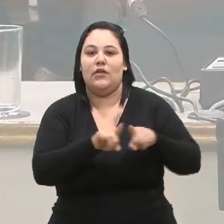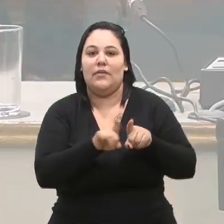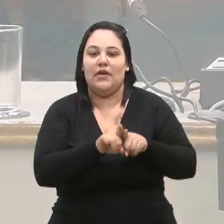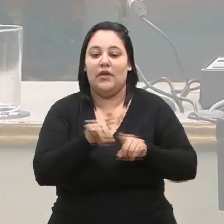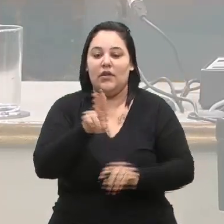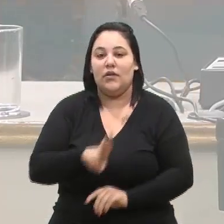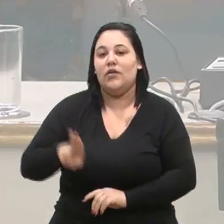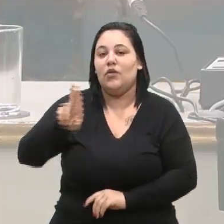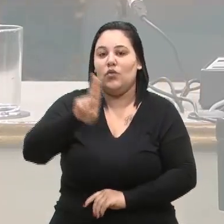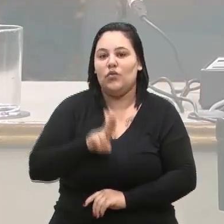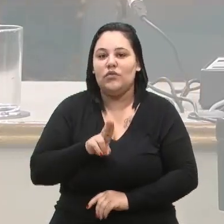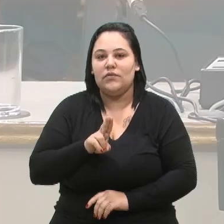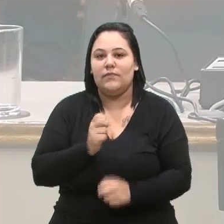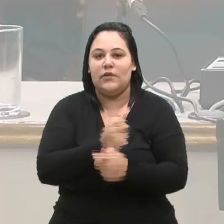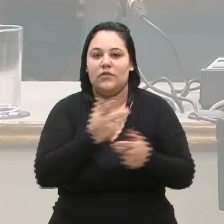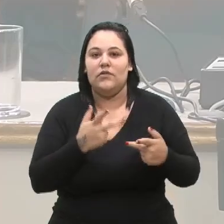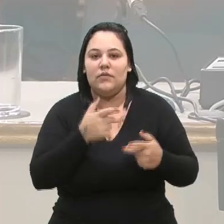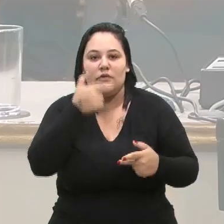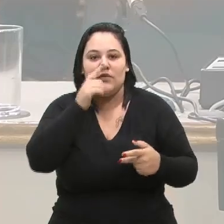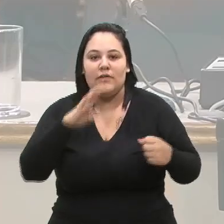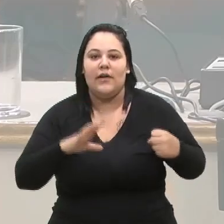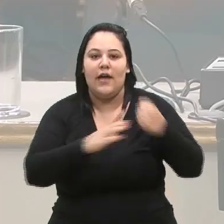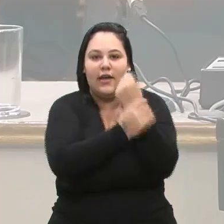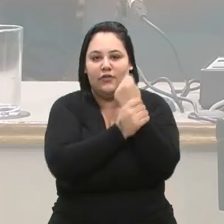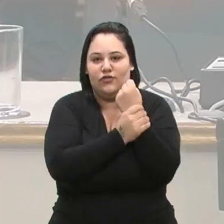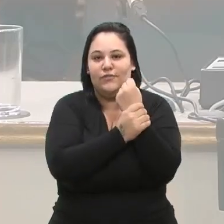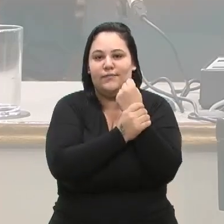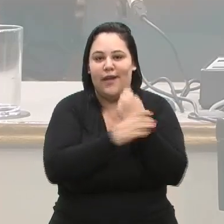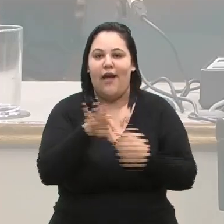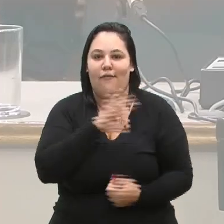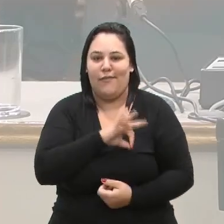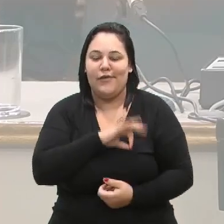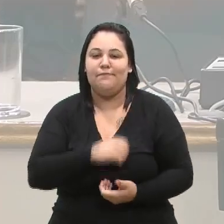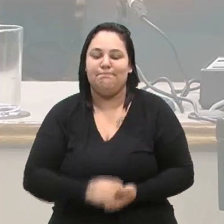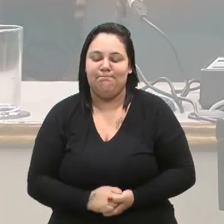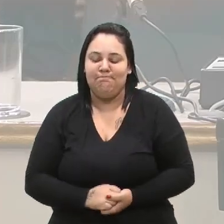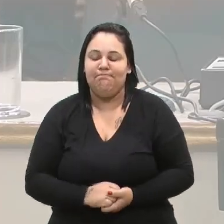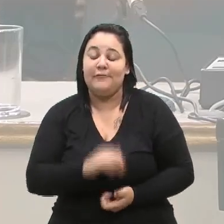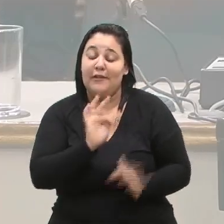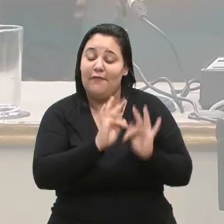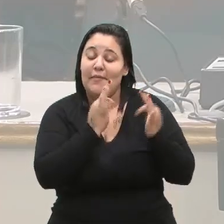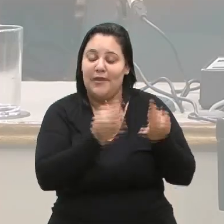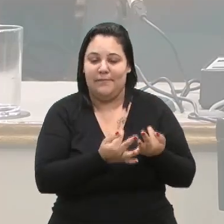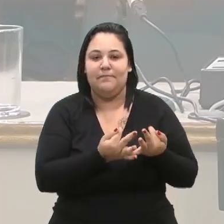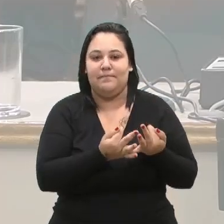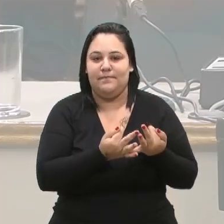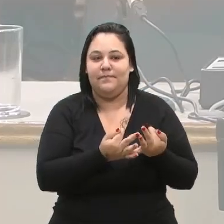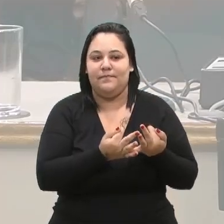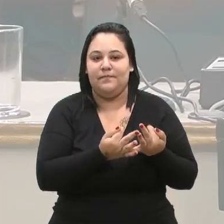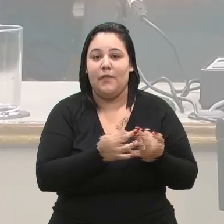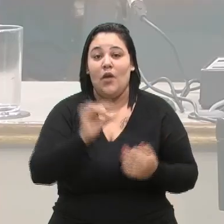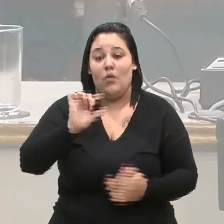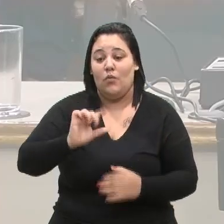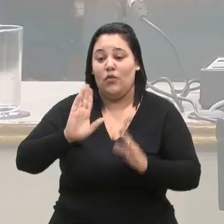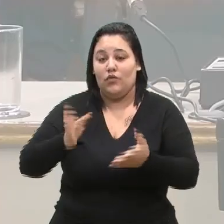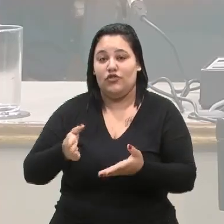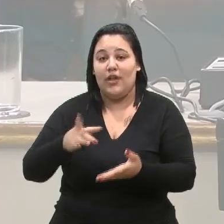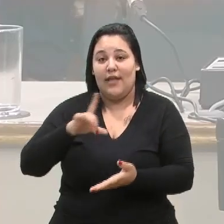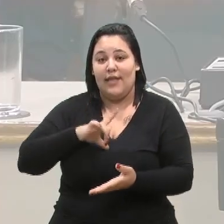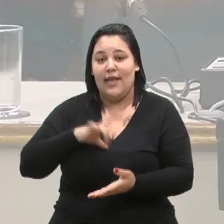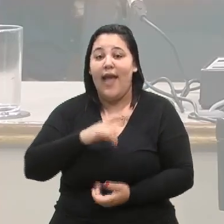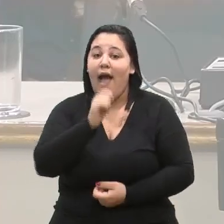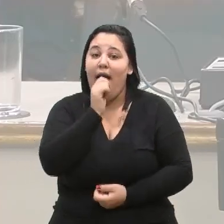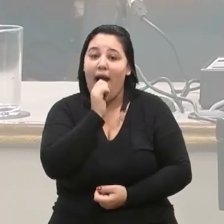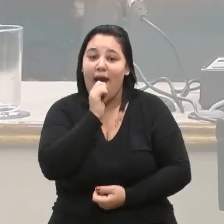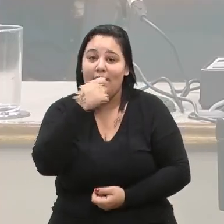utilizam das plataformas para garantir o sustento pessoal e familiar, porquanto do pouco que já recebiam, ainda terão